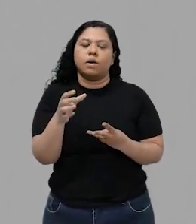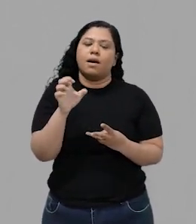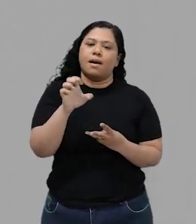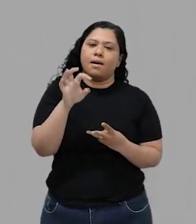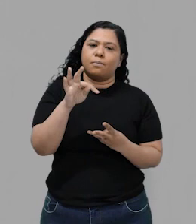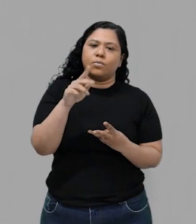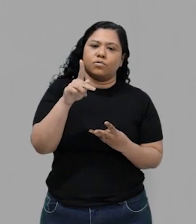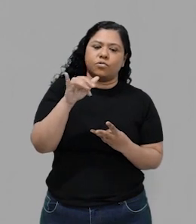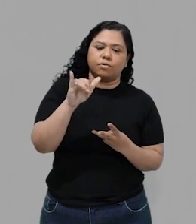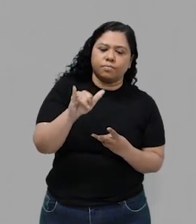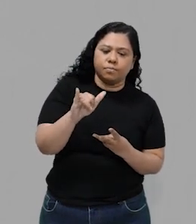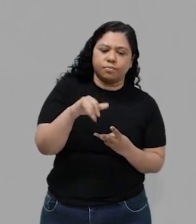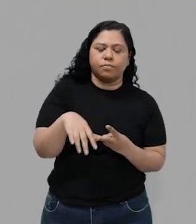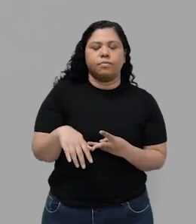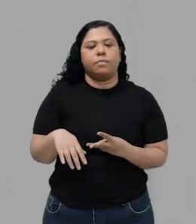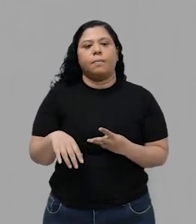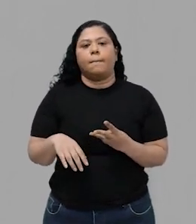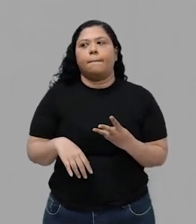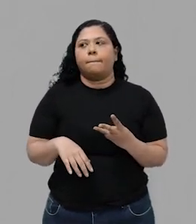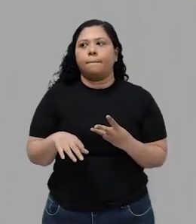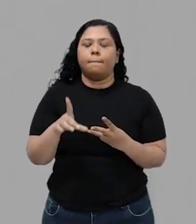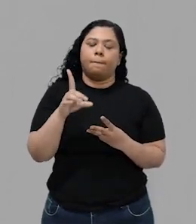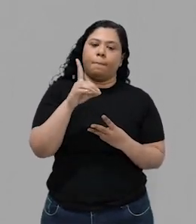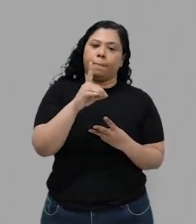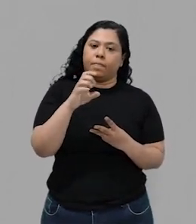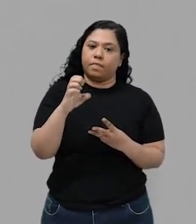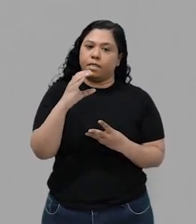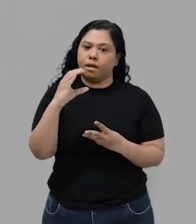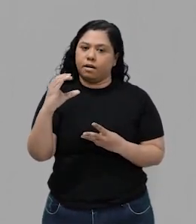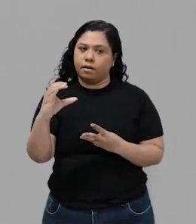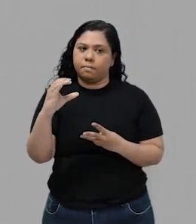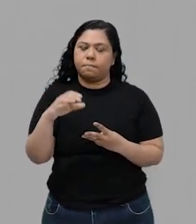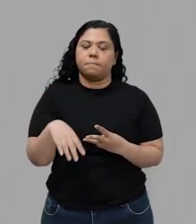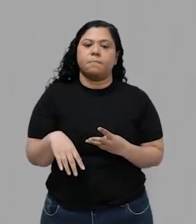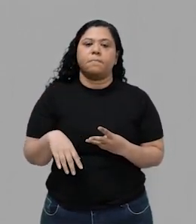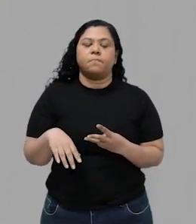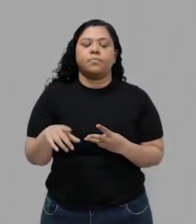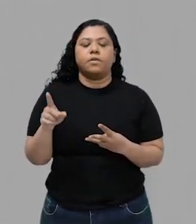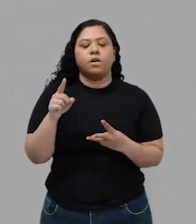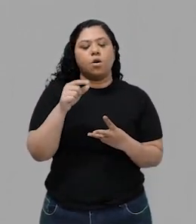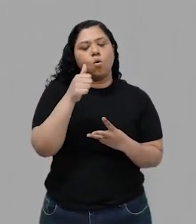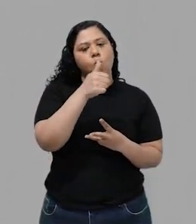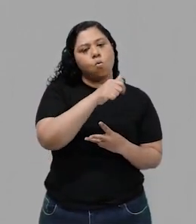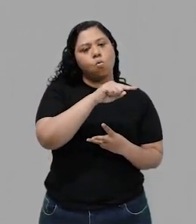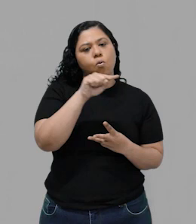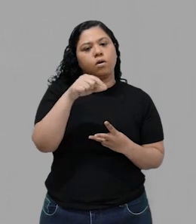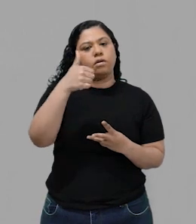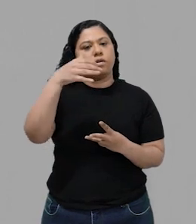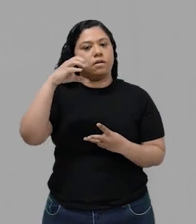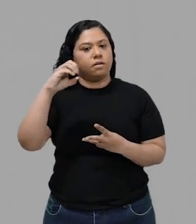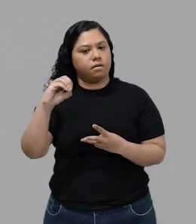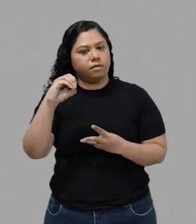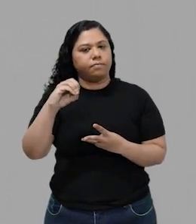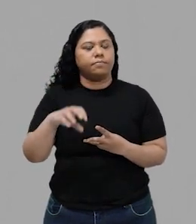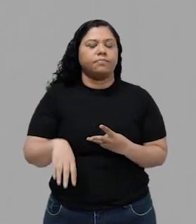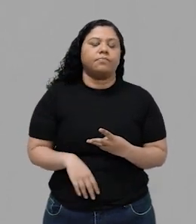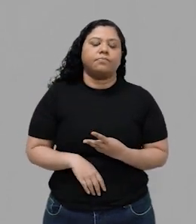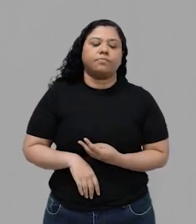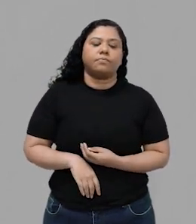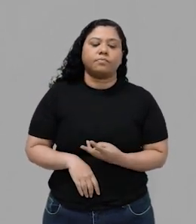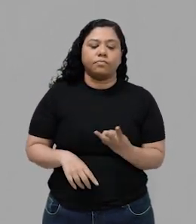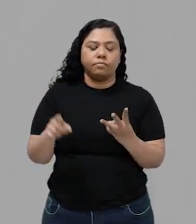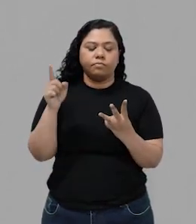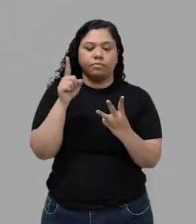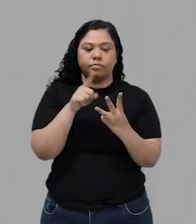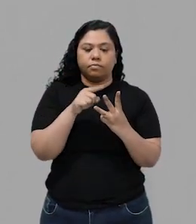hept, oct, non, dec, né? Que vai indicar de 1 a 10 nessa ordem. O intermediário,